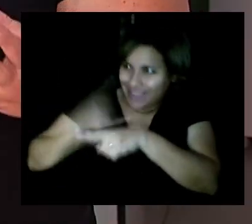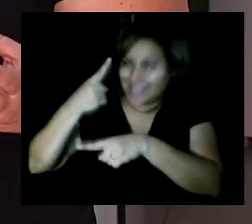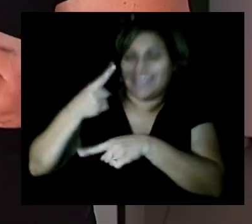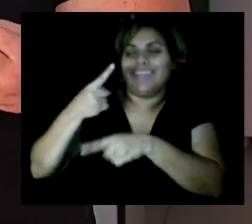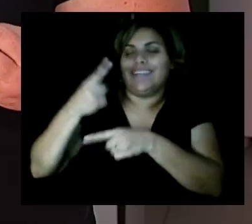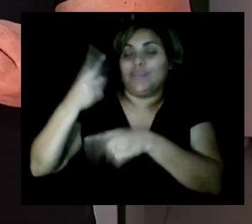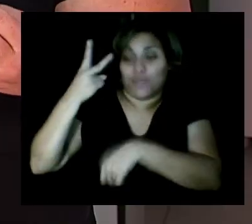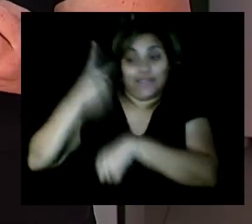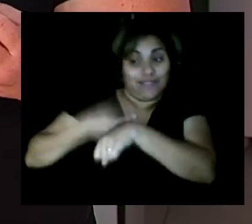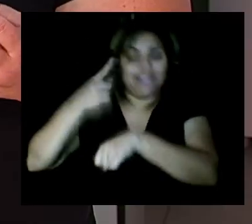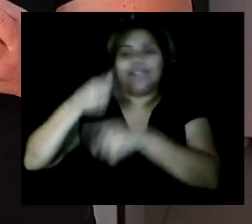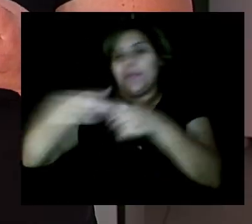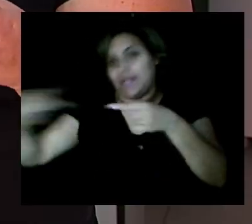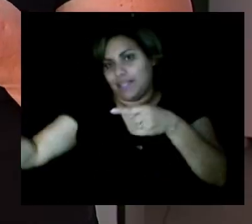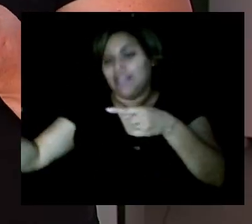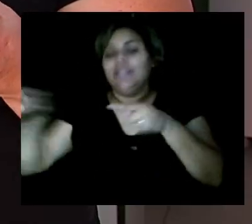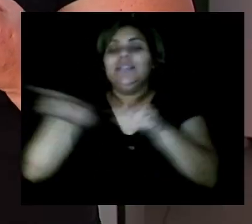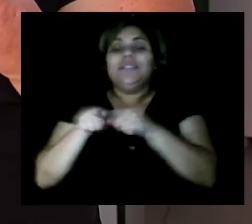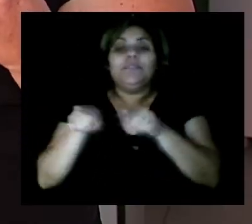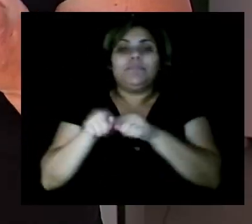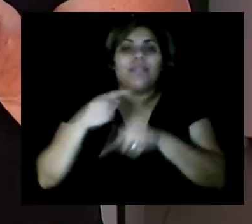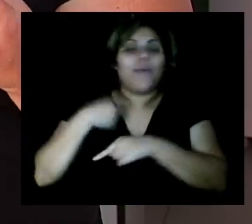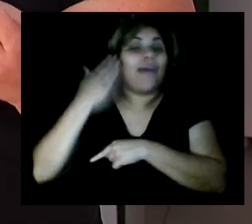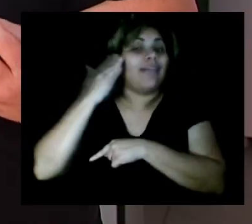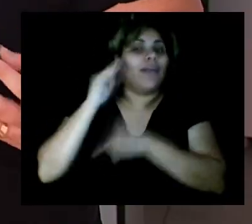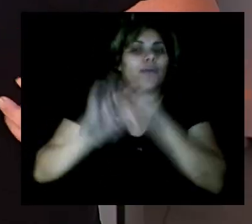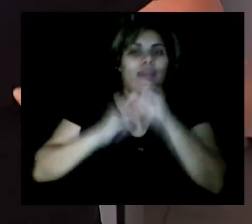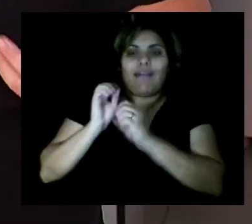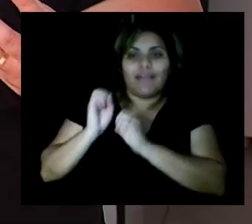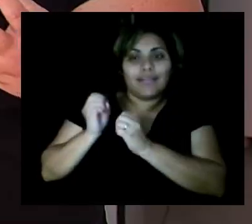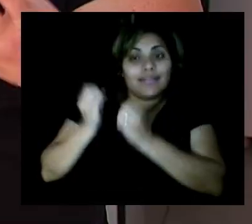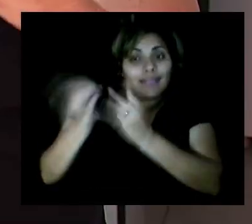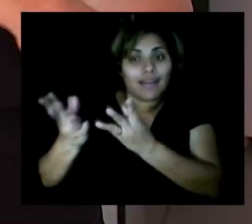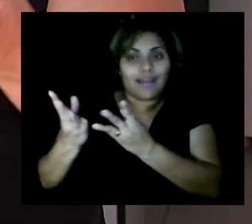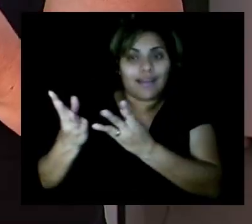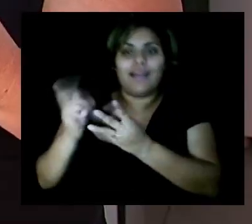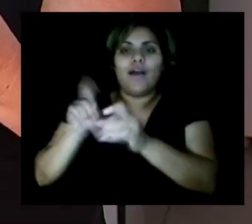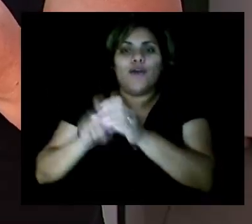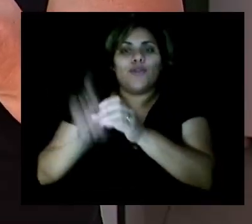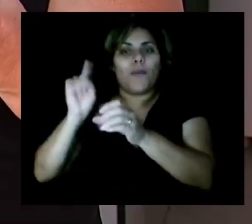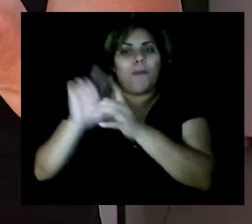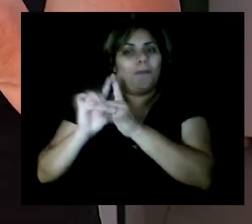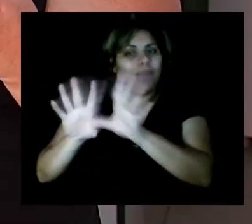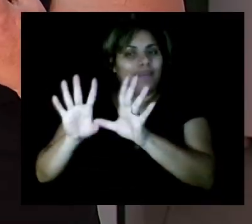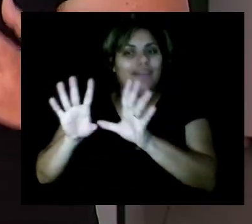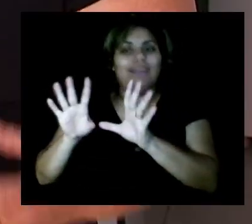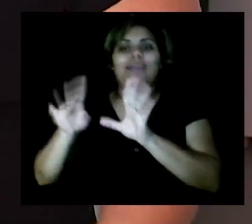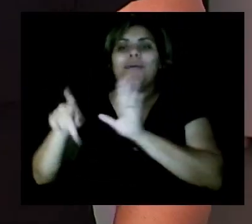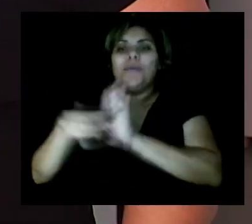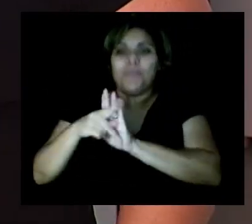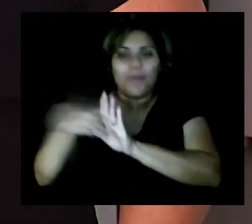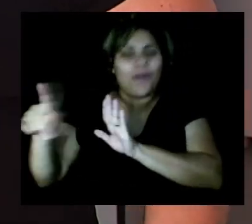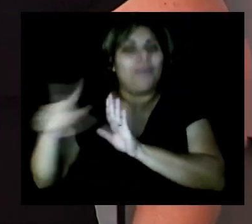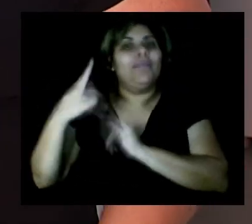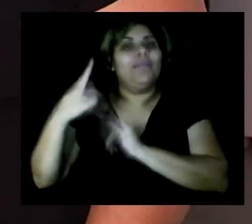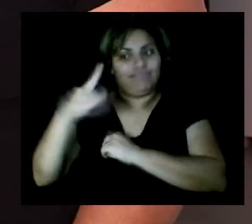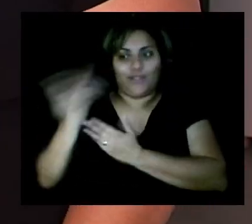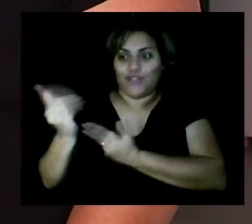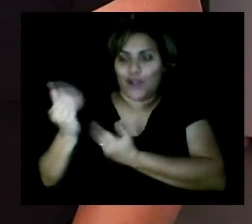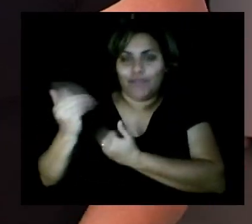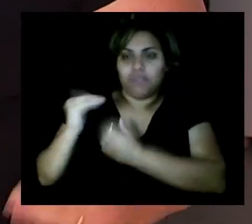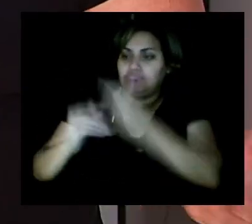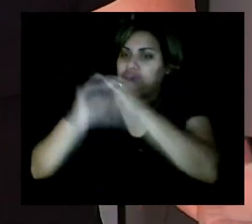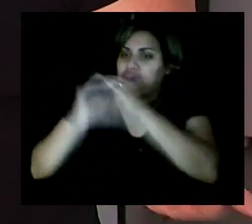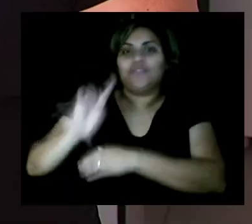o que eu entendo, assim, eles dão uma autonomia para as crianças, os adolescentes se desenvolverem sozinhos, né? Então foi um projeto muito